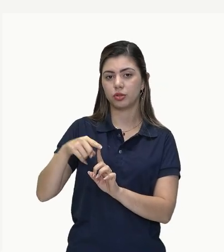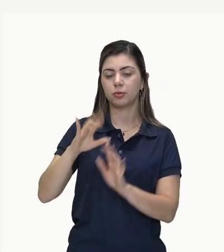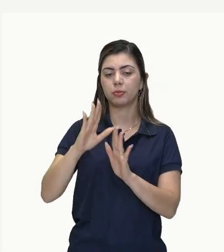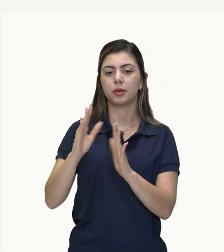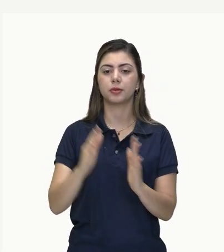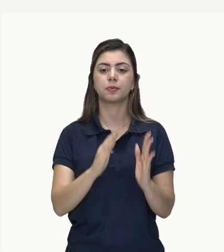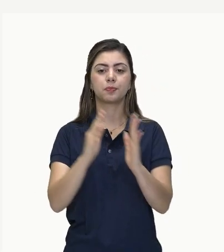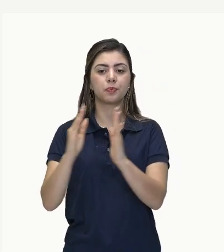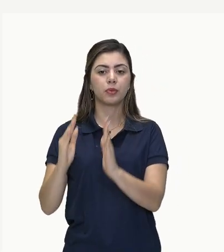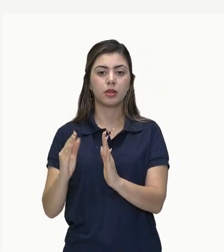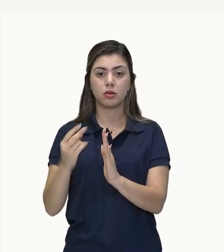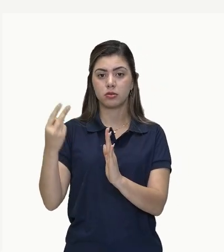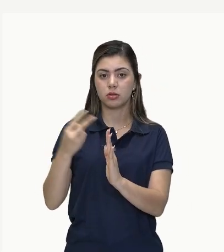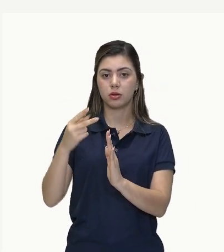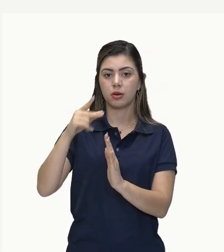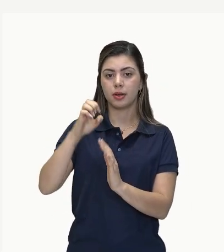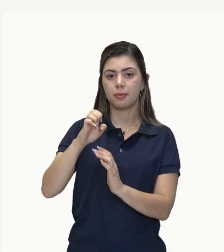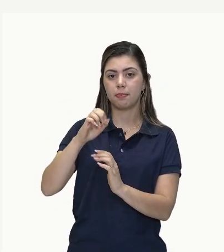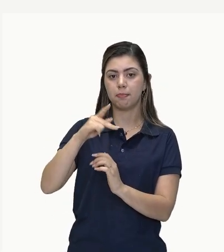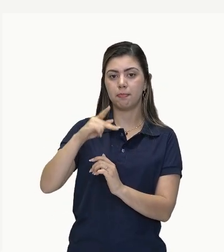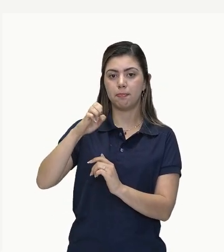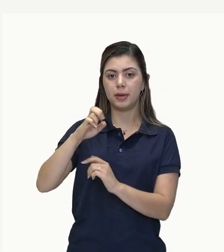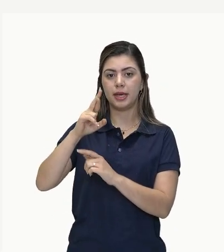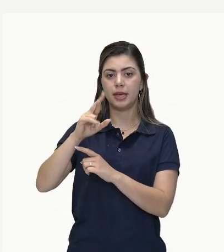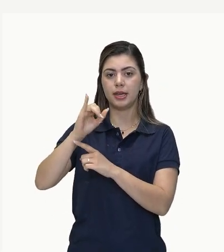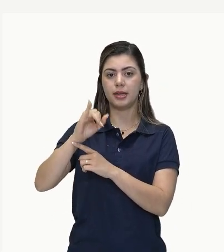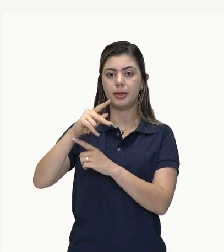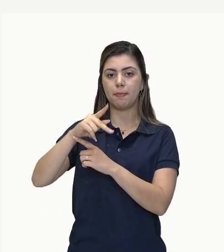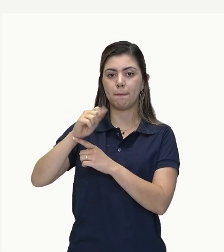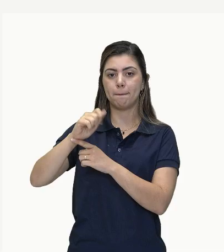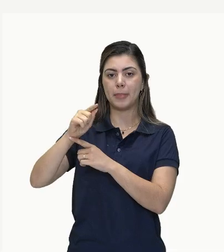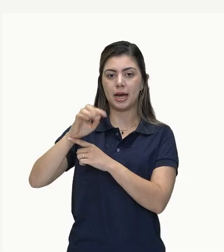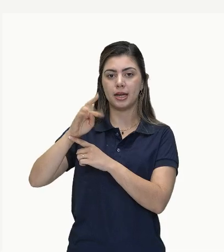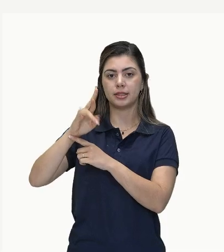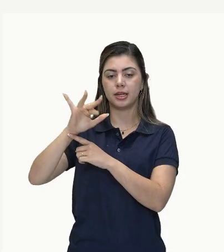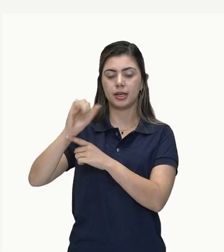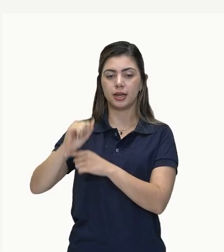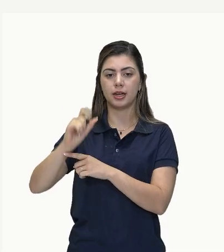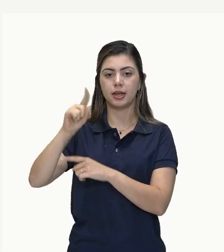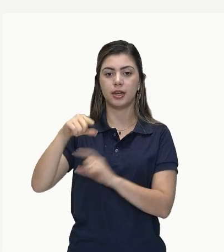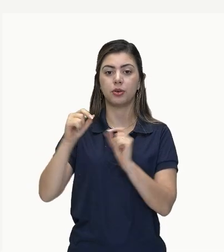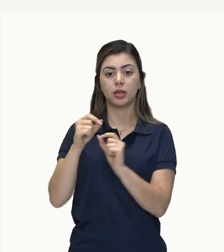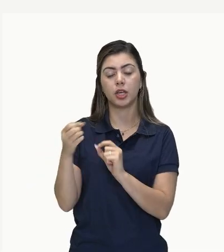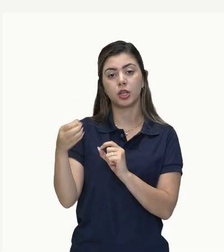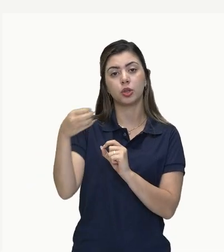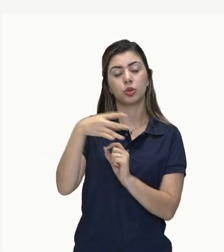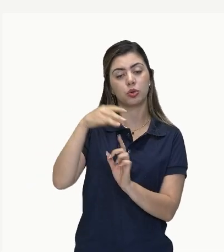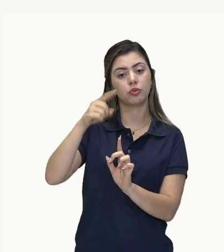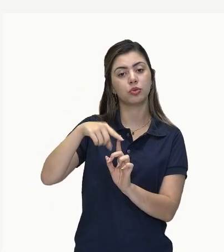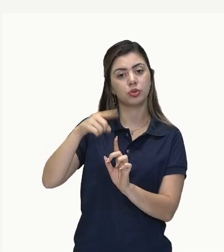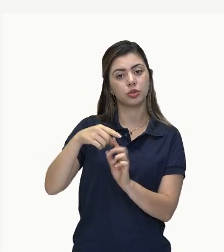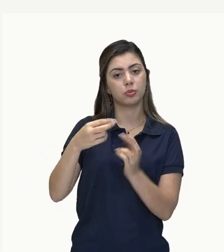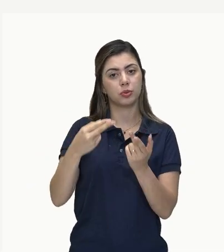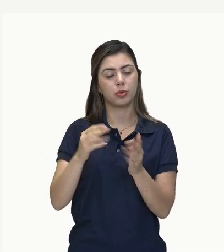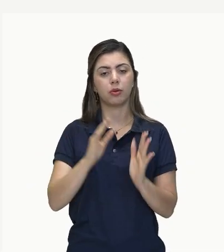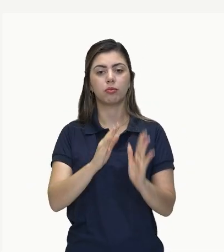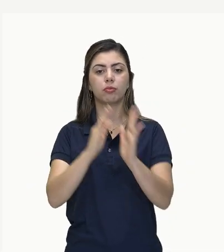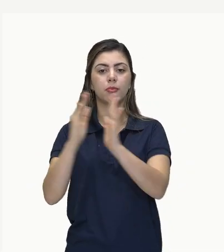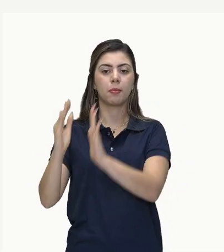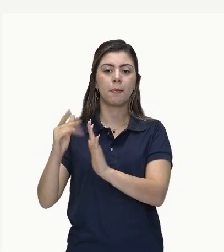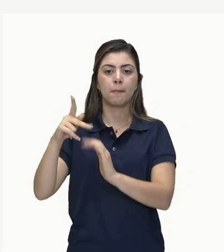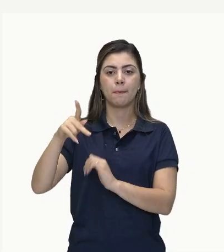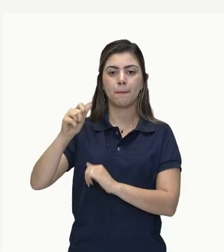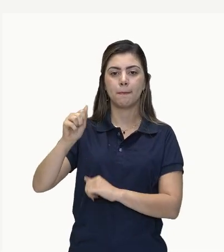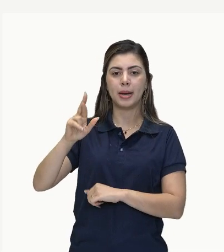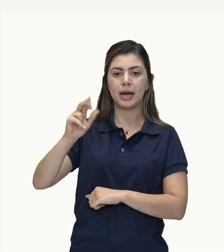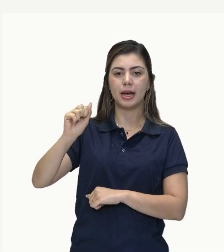processo é peripátrica, que vai realizar um novo processo para o surgimento de espécie. Aqui, parapátrica